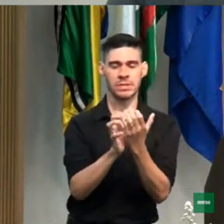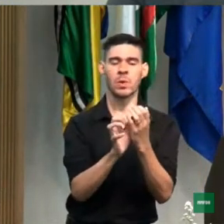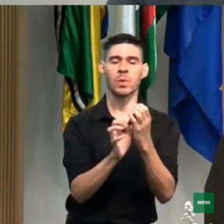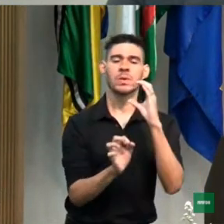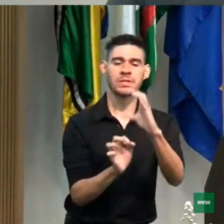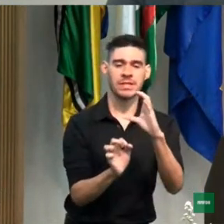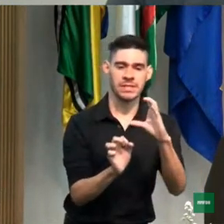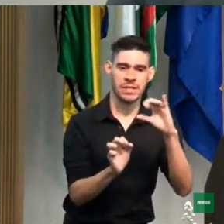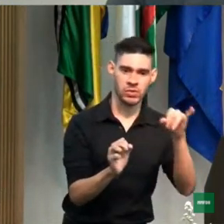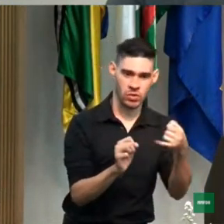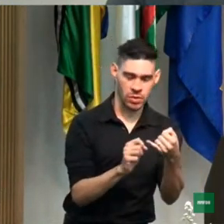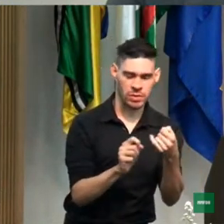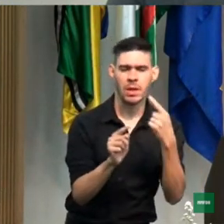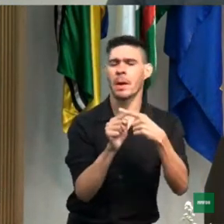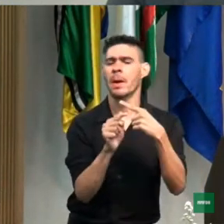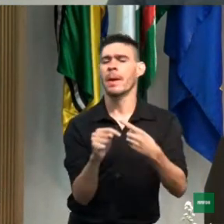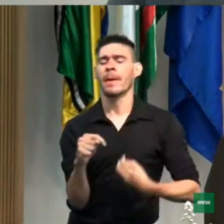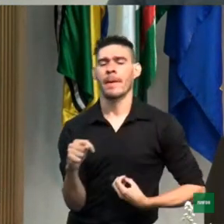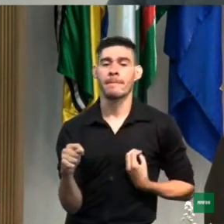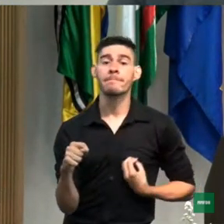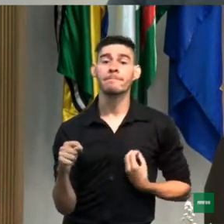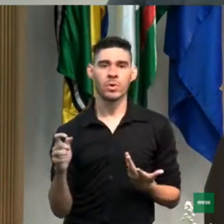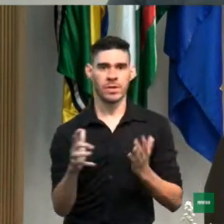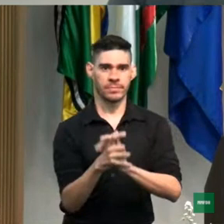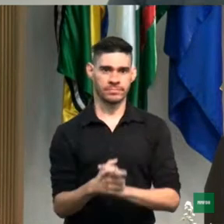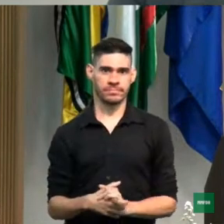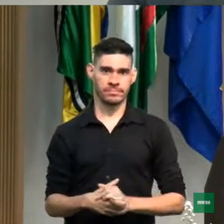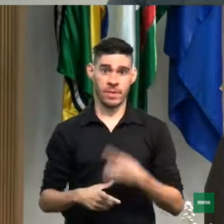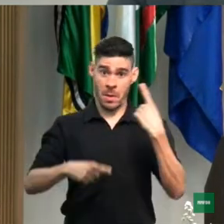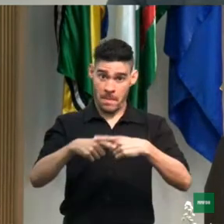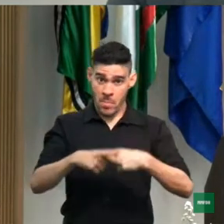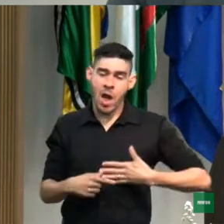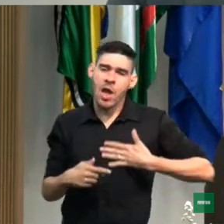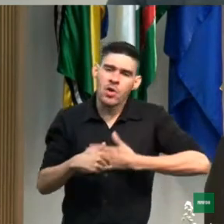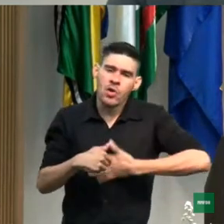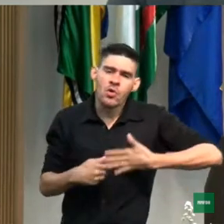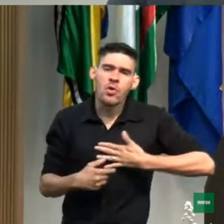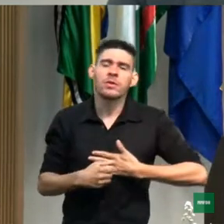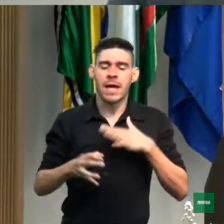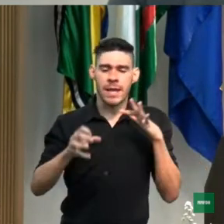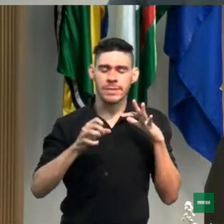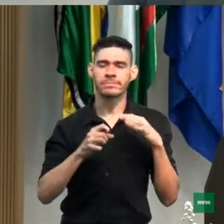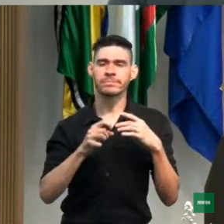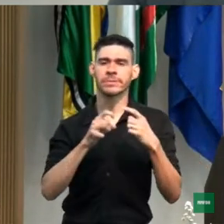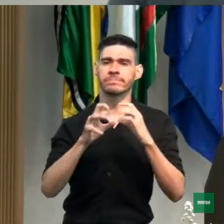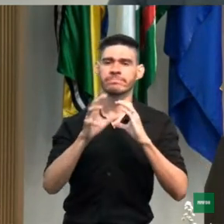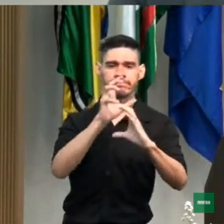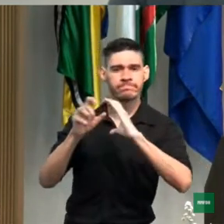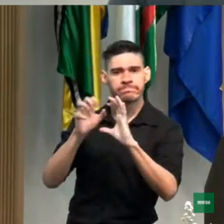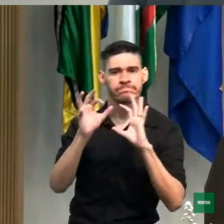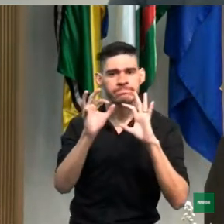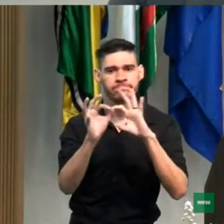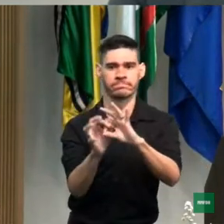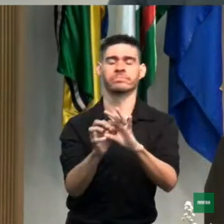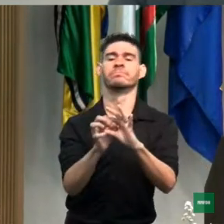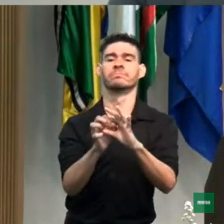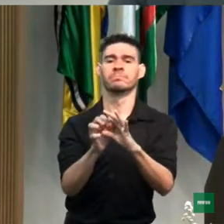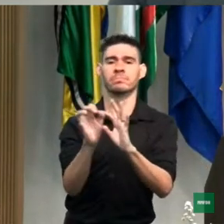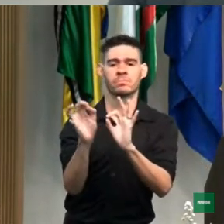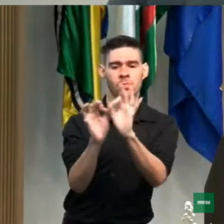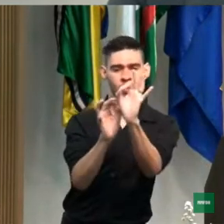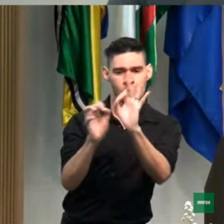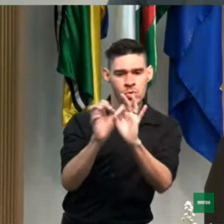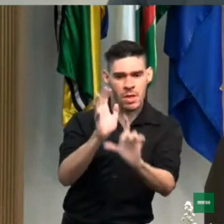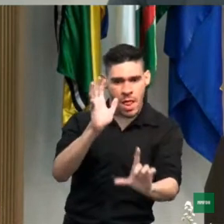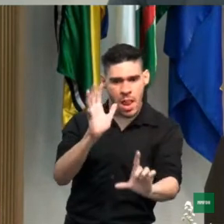aqui? Porque nós gostaríamos muito de ser este canal, de também ajustar a legislação quando